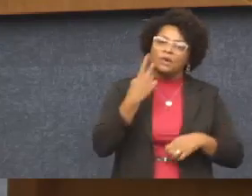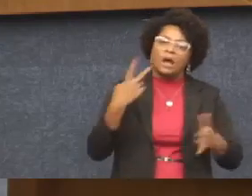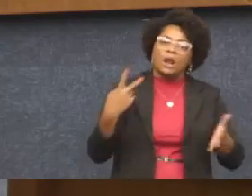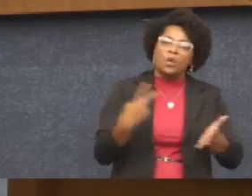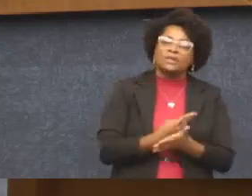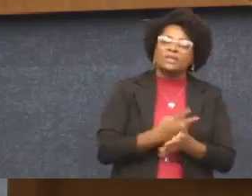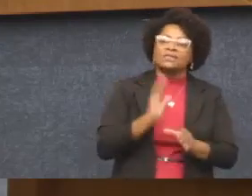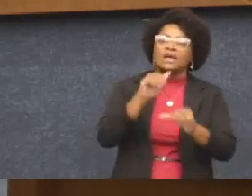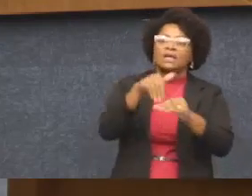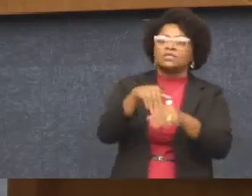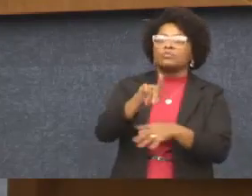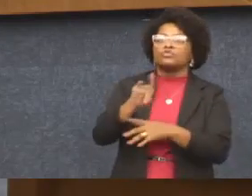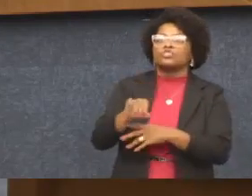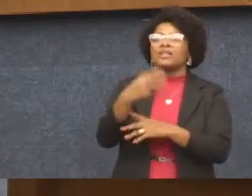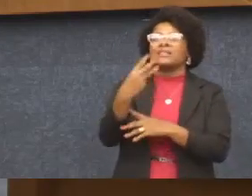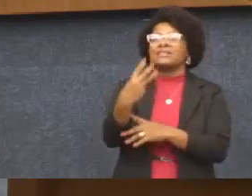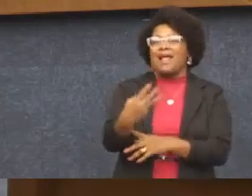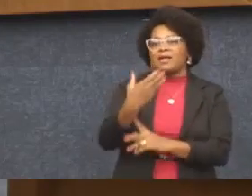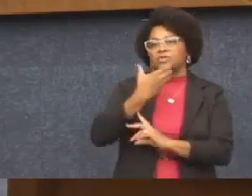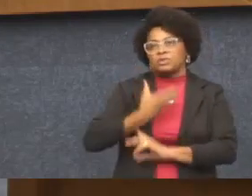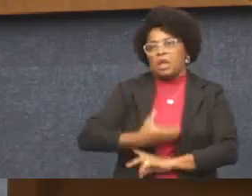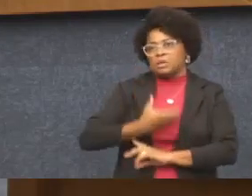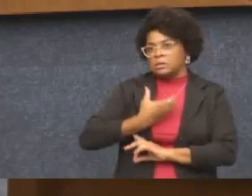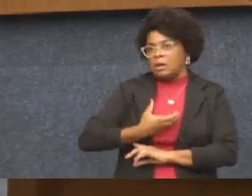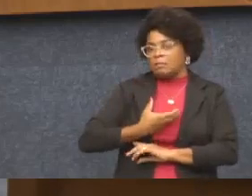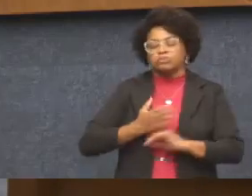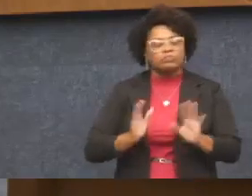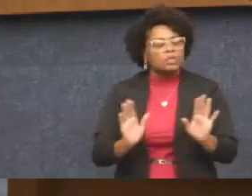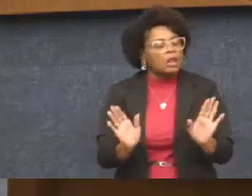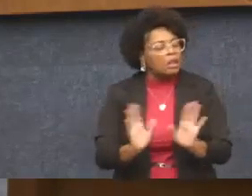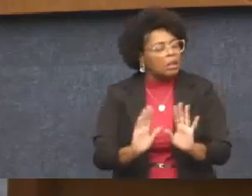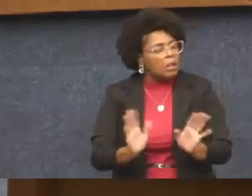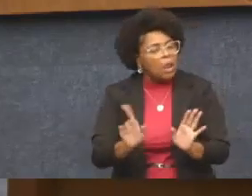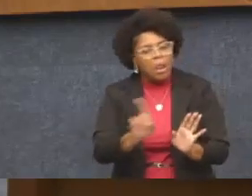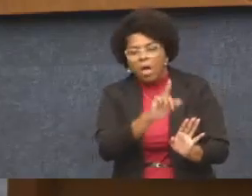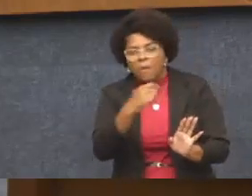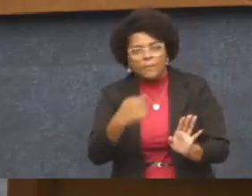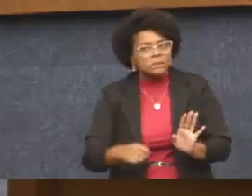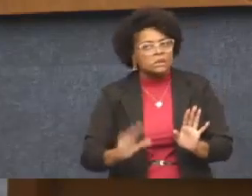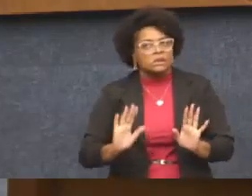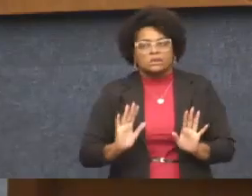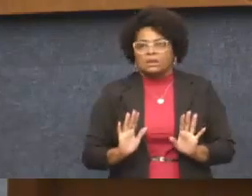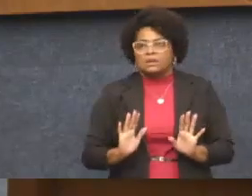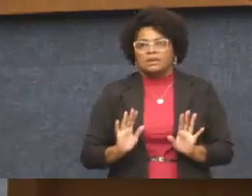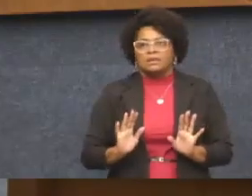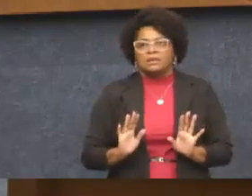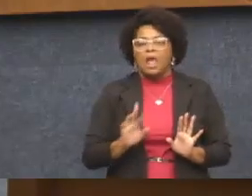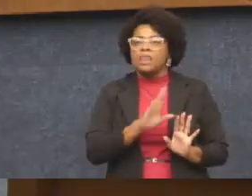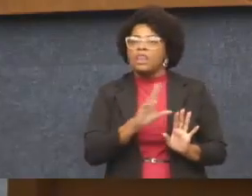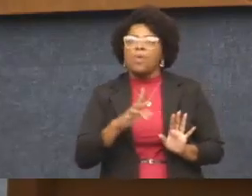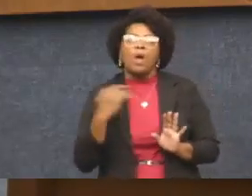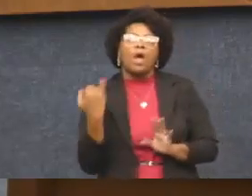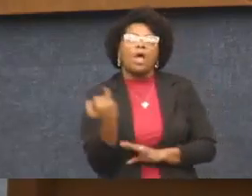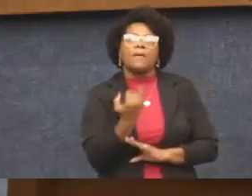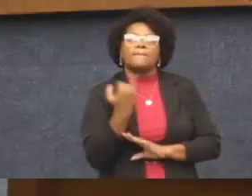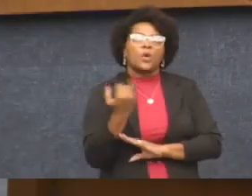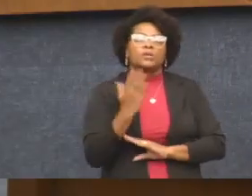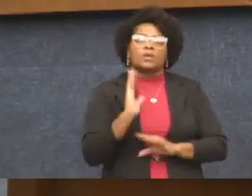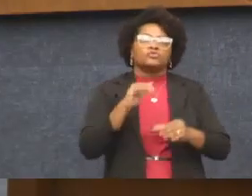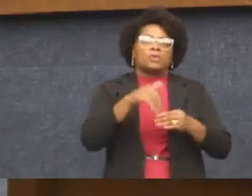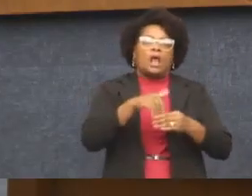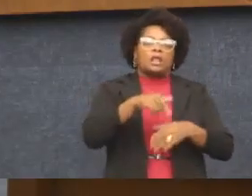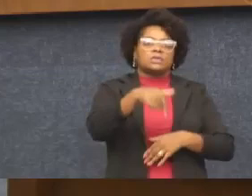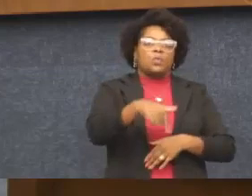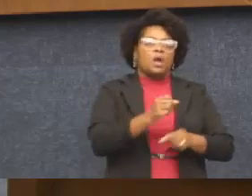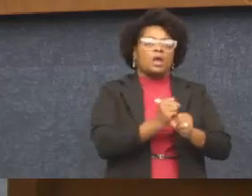dezembro. Correto, Bruno? Então, ou seja, não há mais necessidade de celeridade, ele não é fundamental para as eleições desse ano e só vai